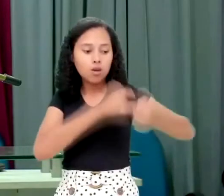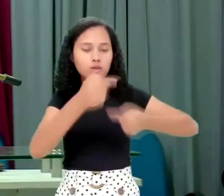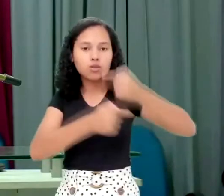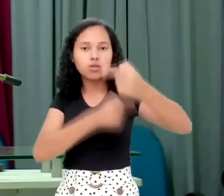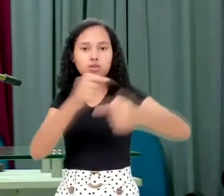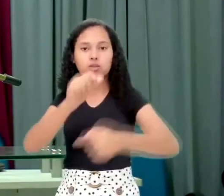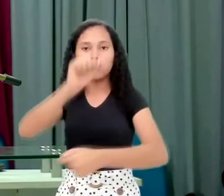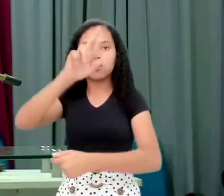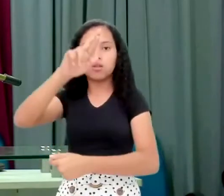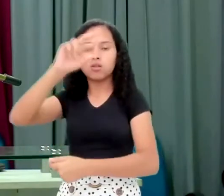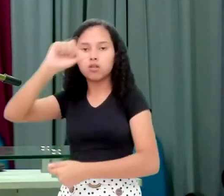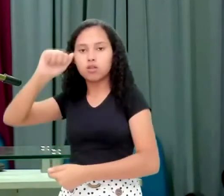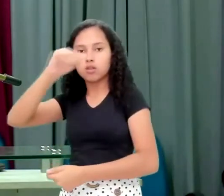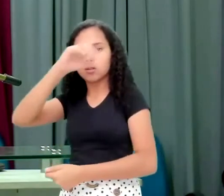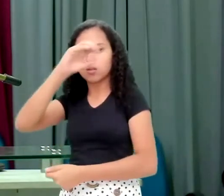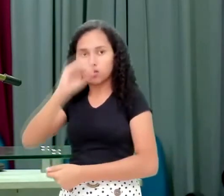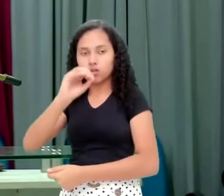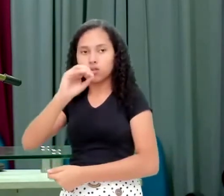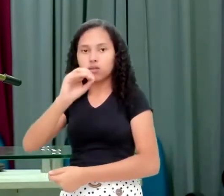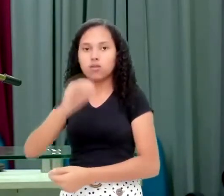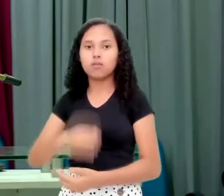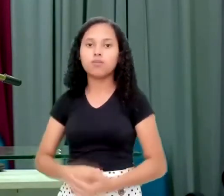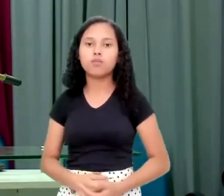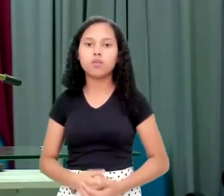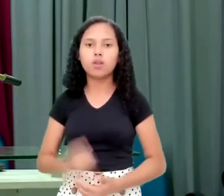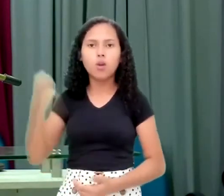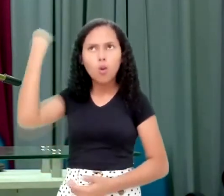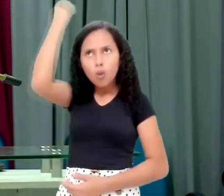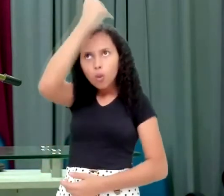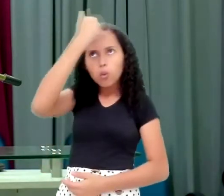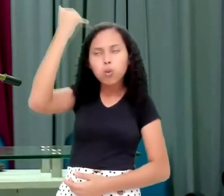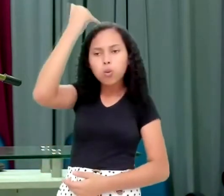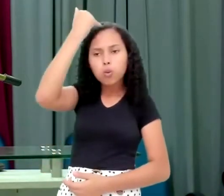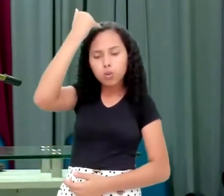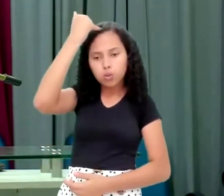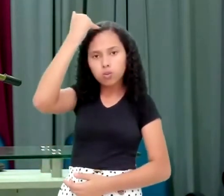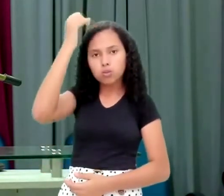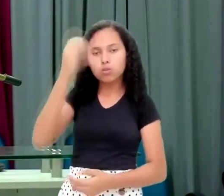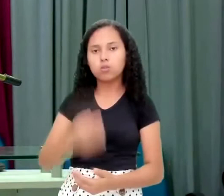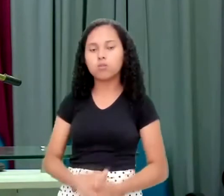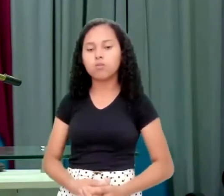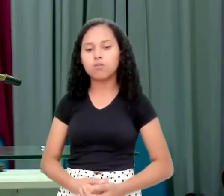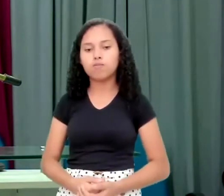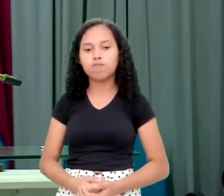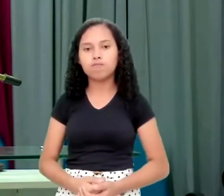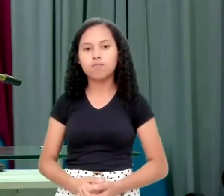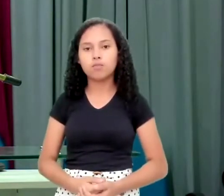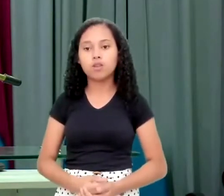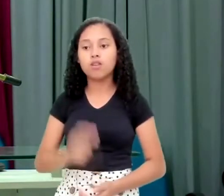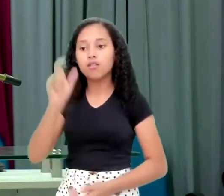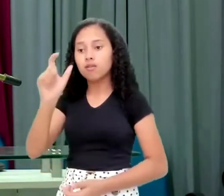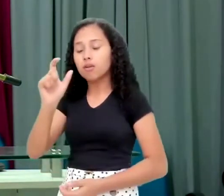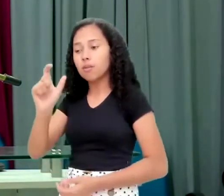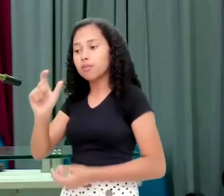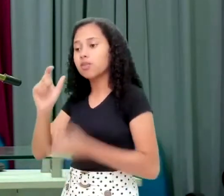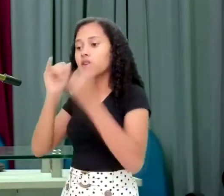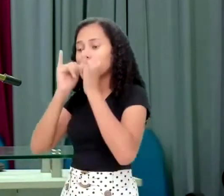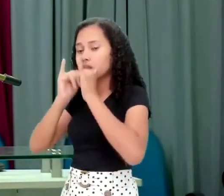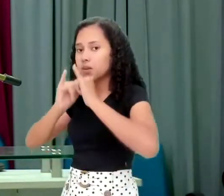de Levi, homem de Deus, sobre ele estava a unção de Deus. E quando ele profere aquelas palavras